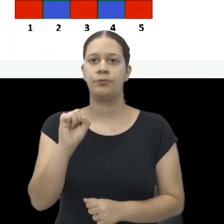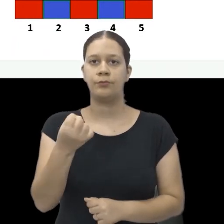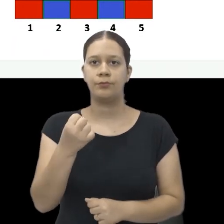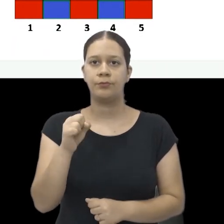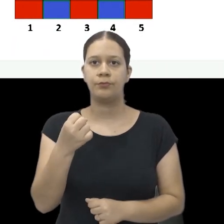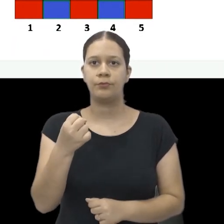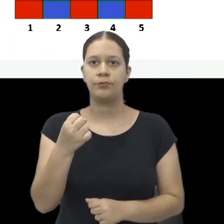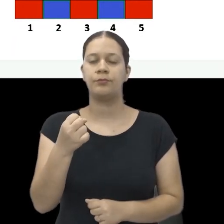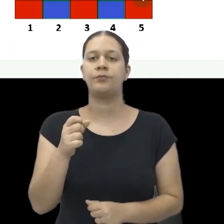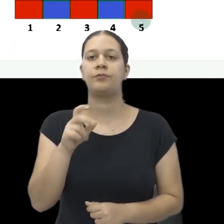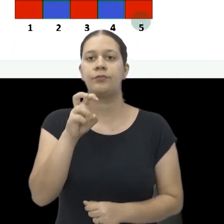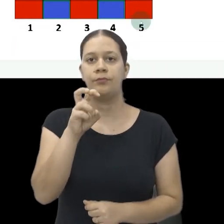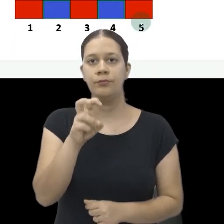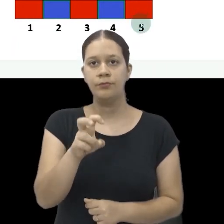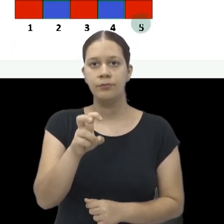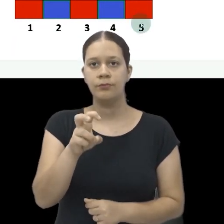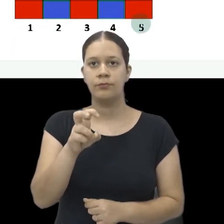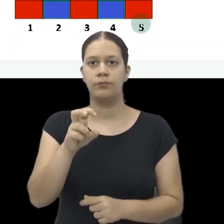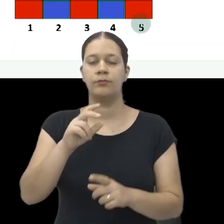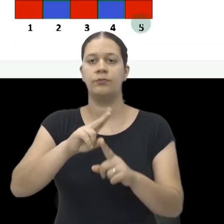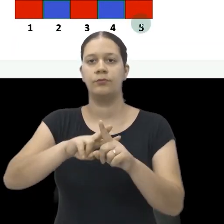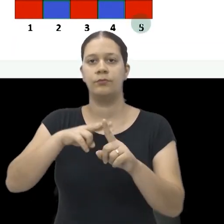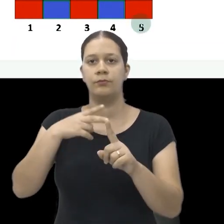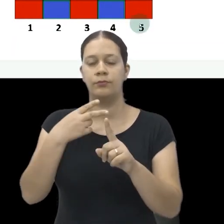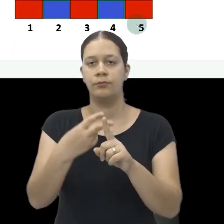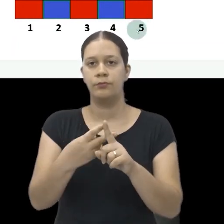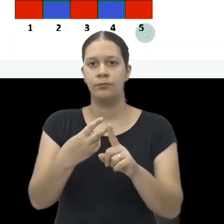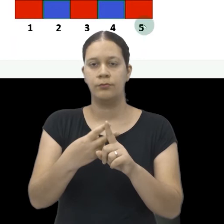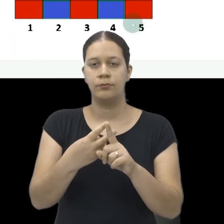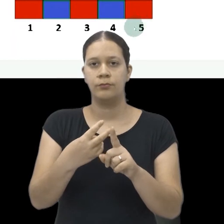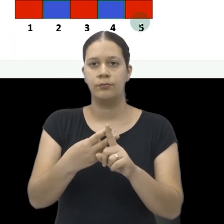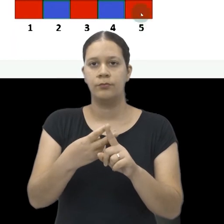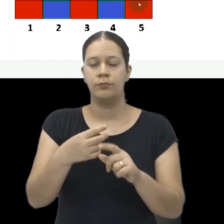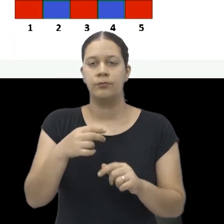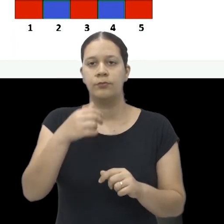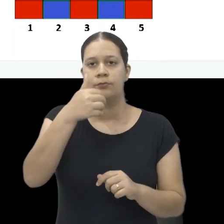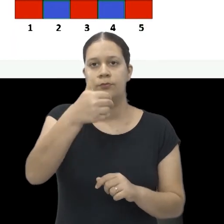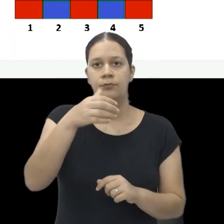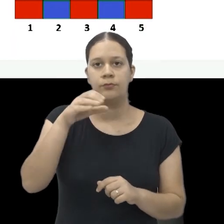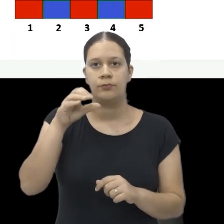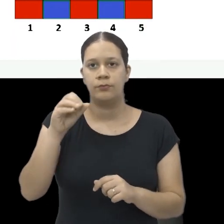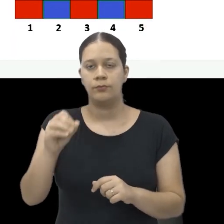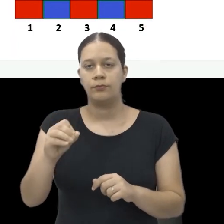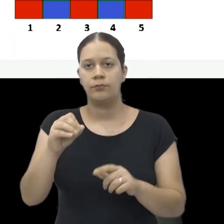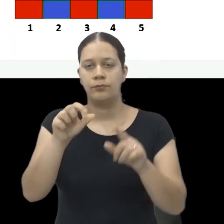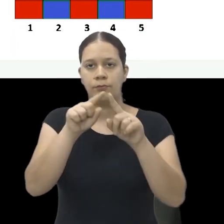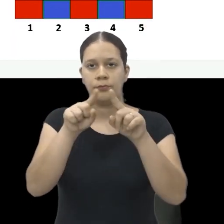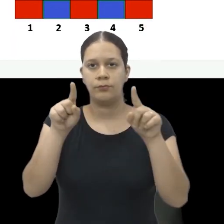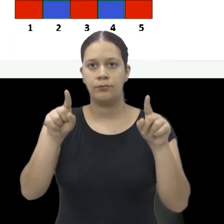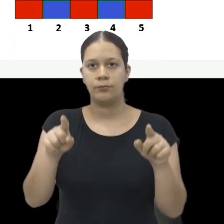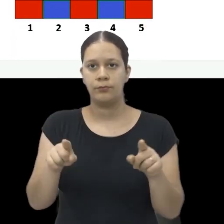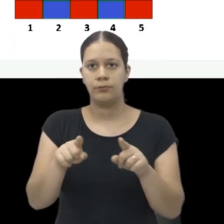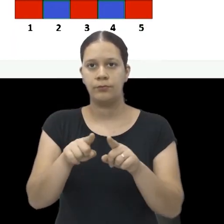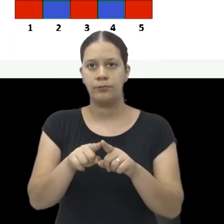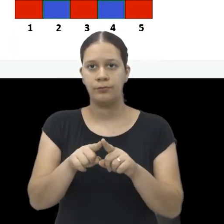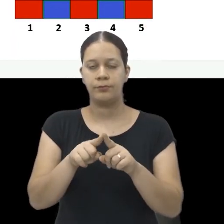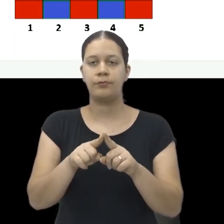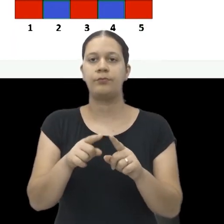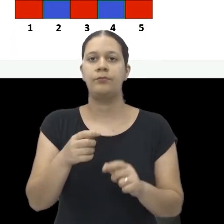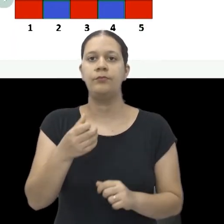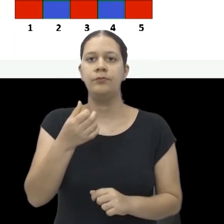8 retângulos. A coluna 5 vai ter o dobro. Coluna 5, 10 retângulos. Na